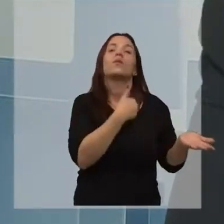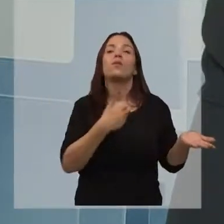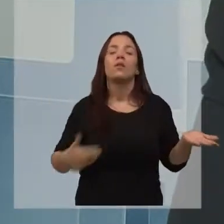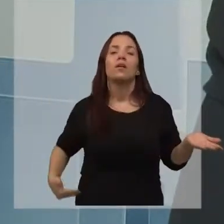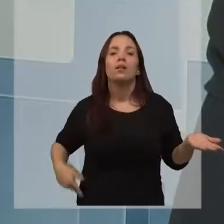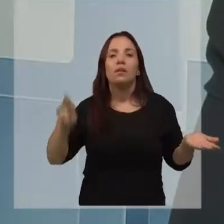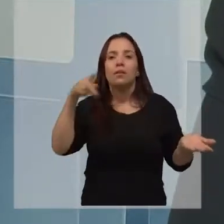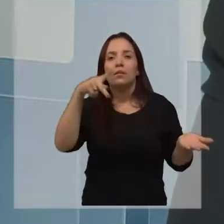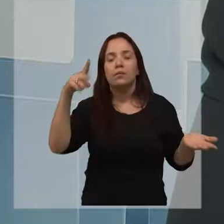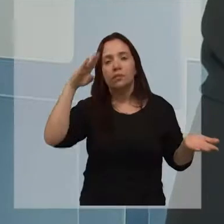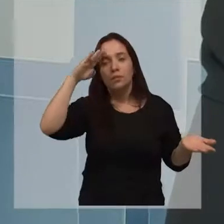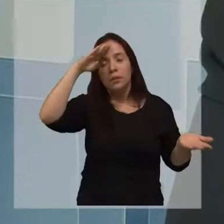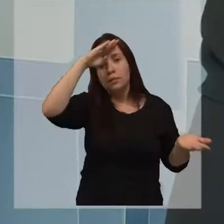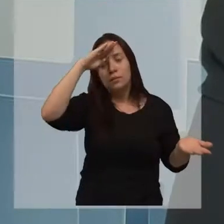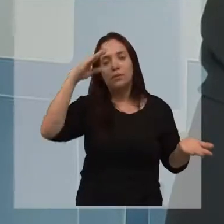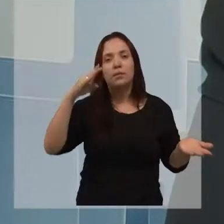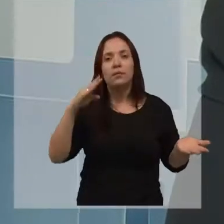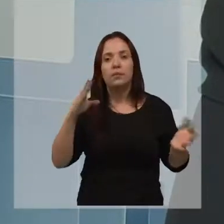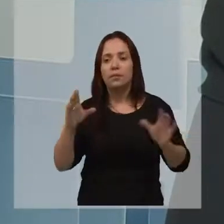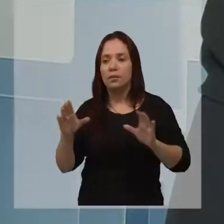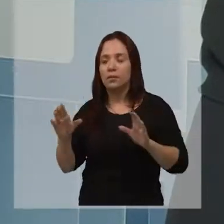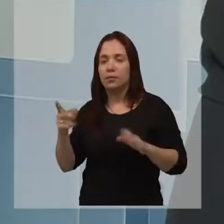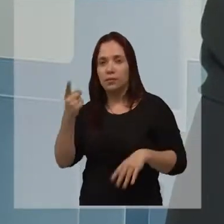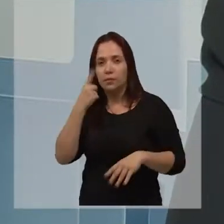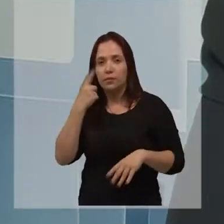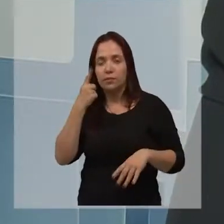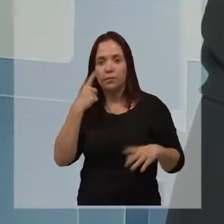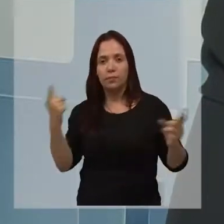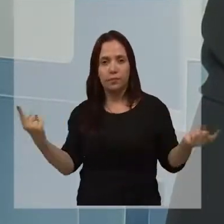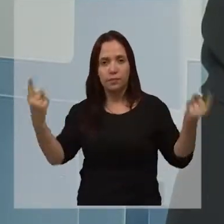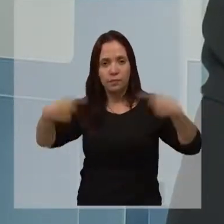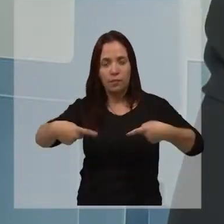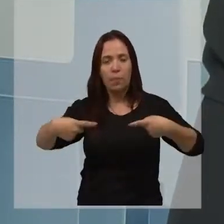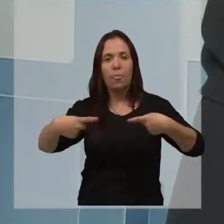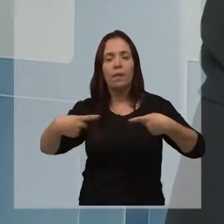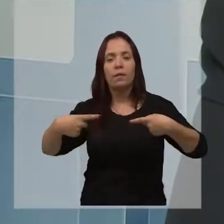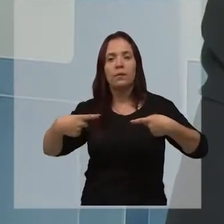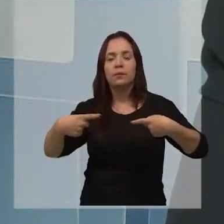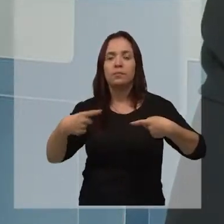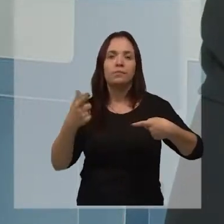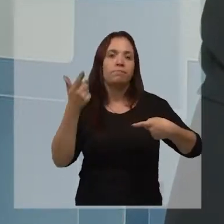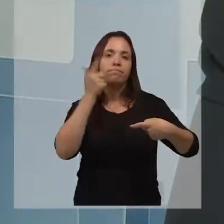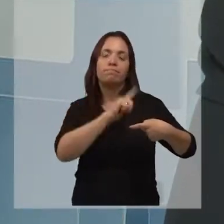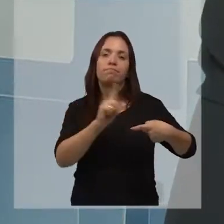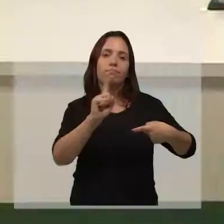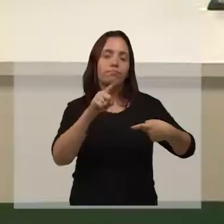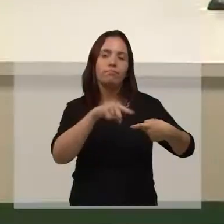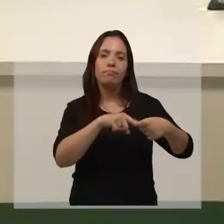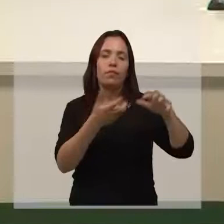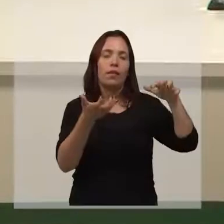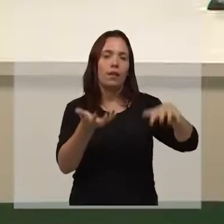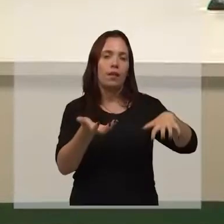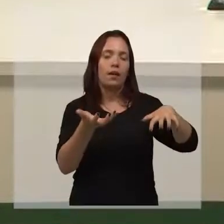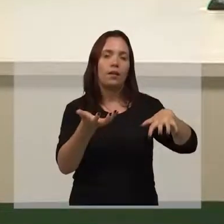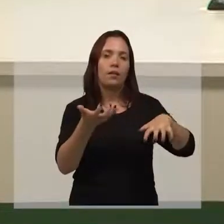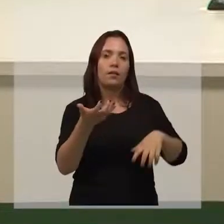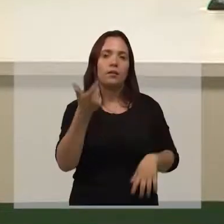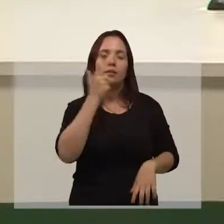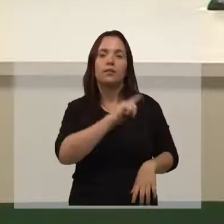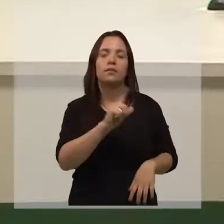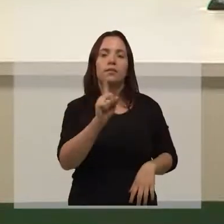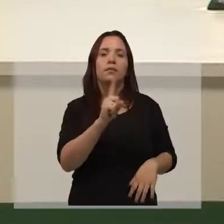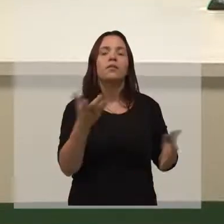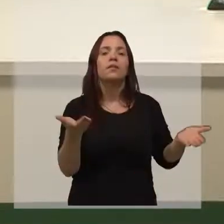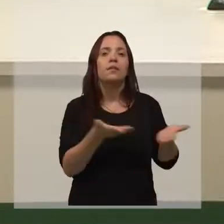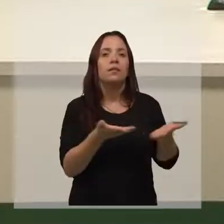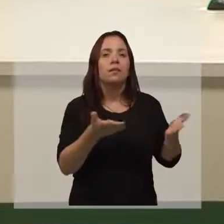que não ganharia do presidente da Câmara, né, Luiz? Do ex-presidente do Senado. Não, do presidente da Câmara hoje. Não